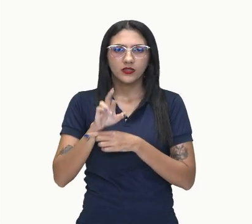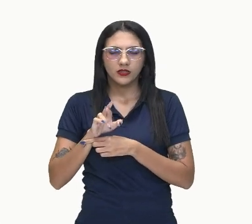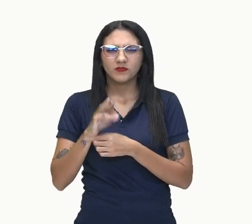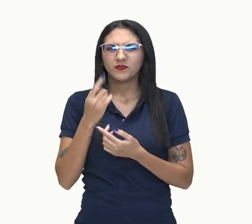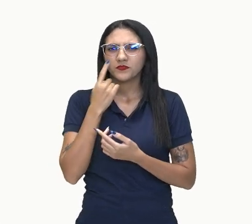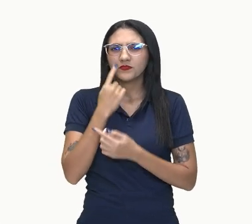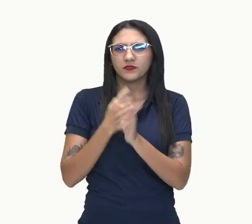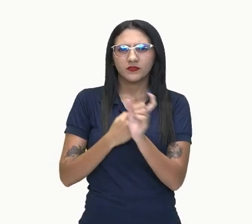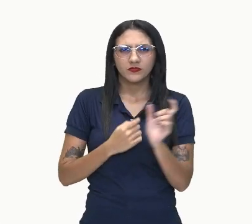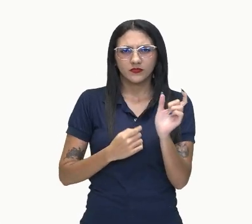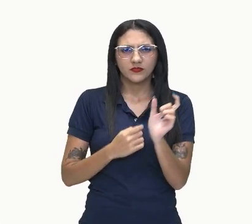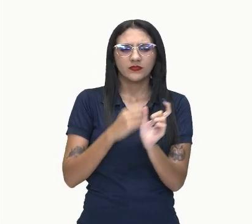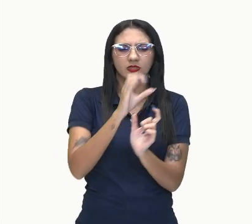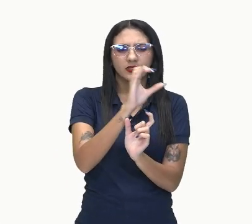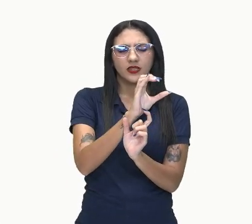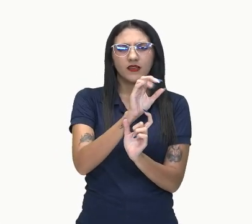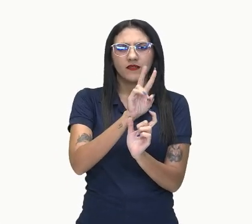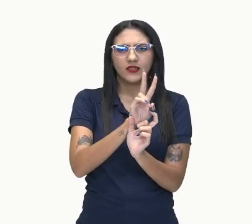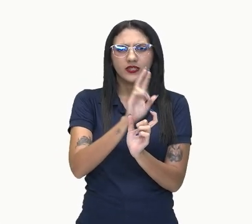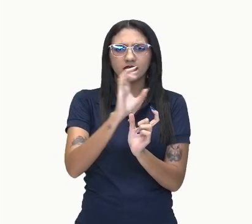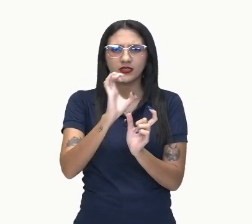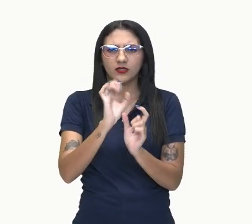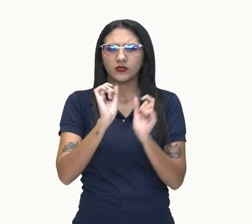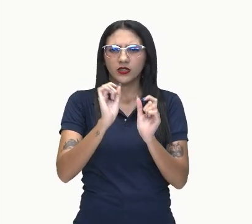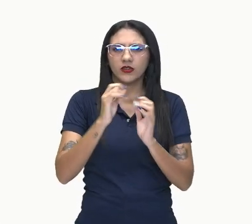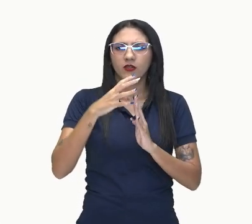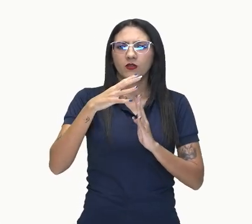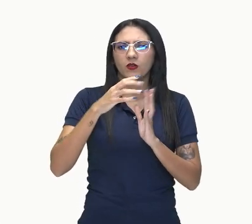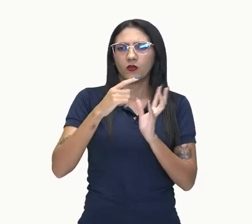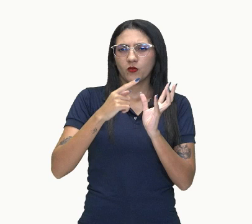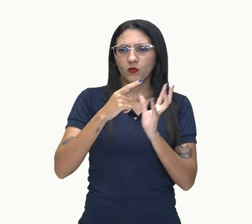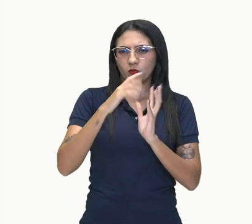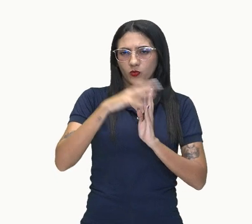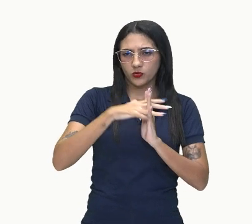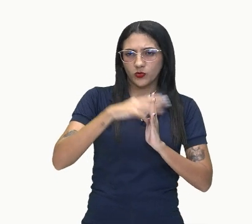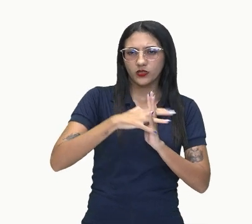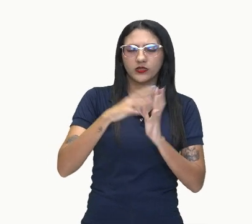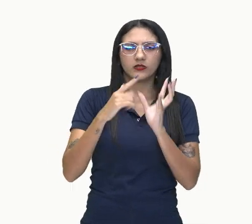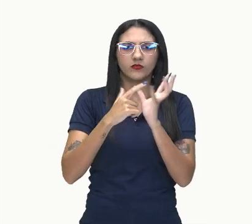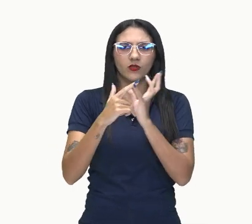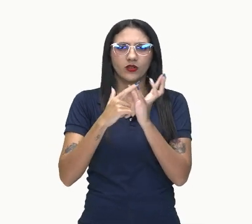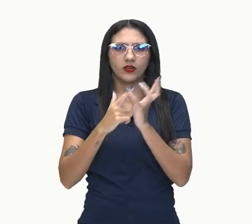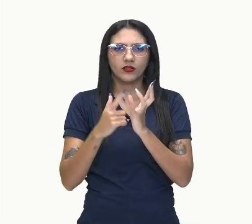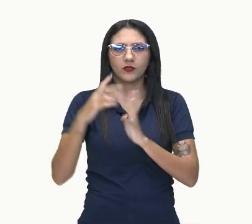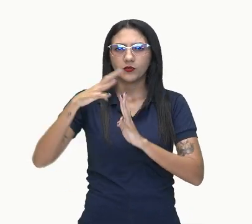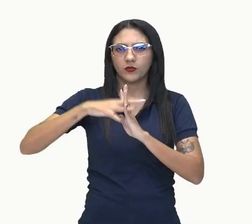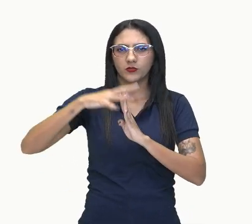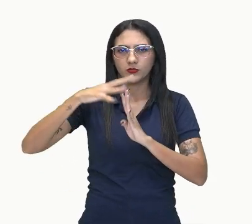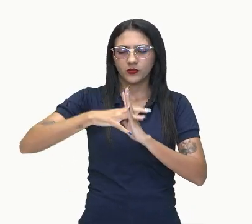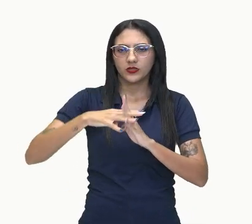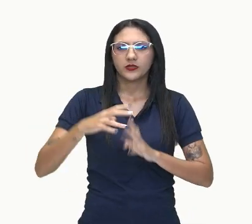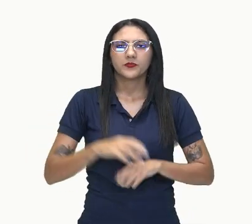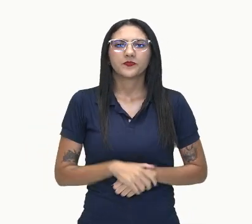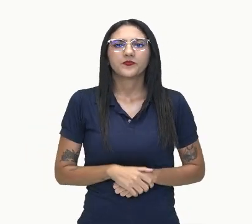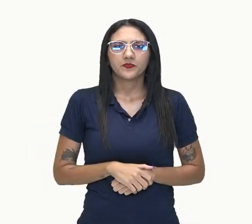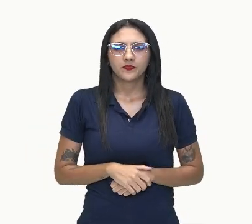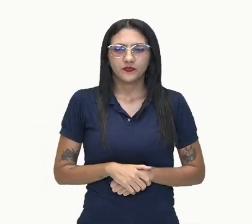seja, CVC, consoante, vogal, consoante. A gente sempre